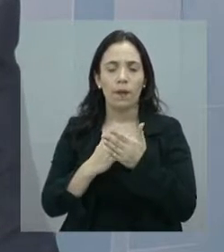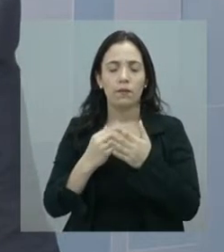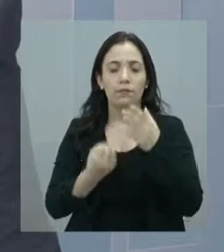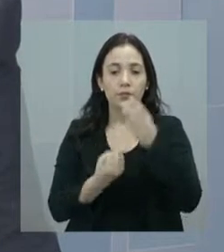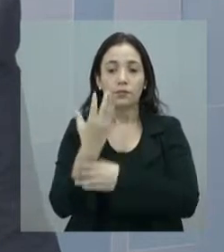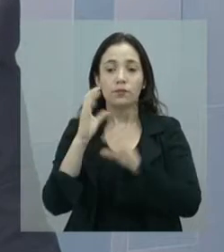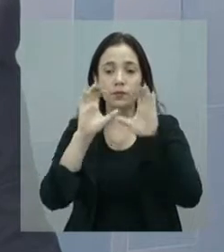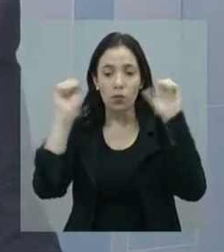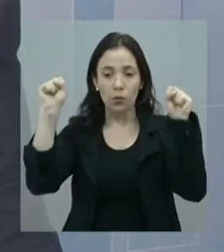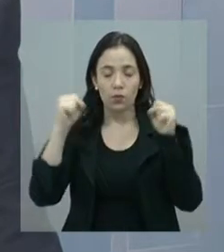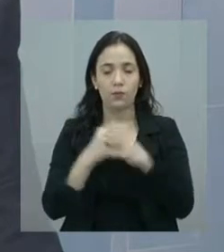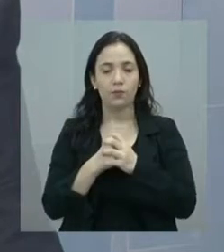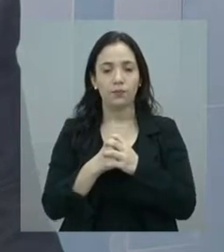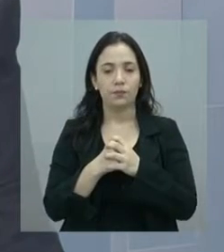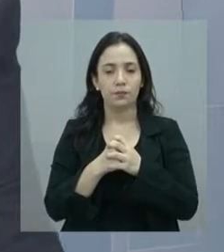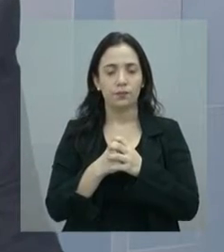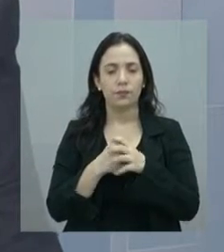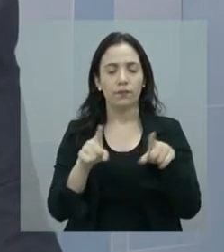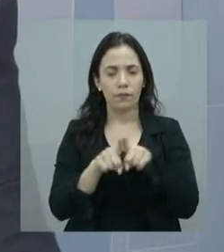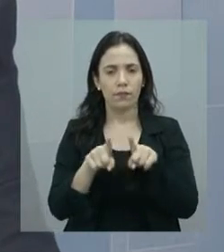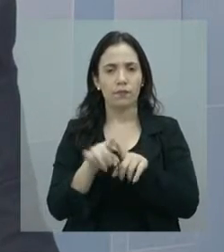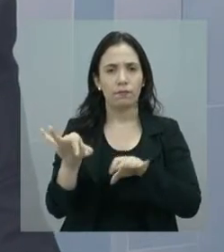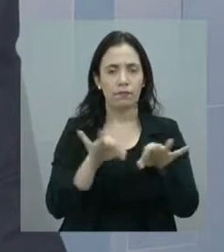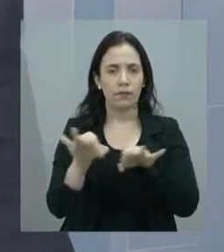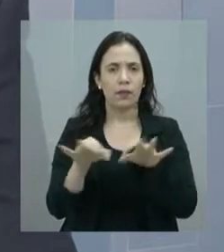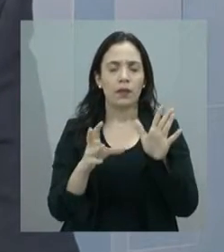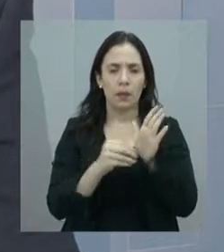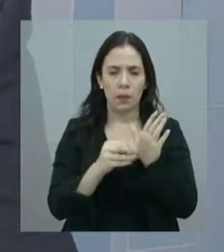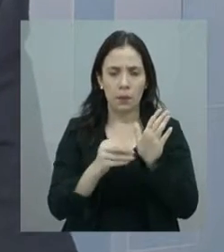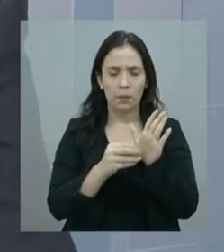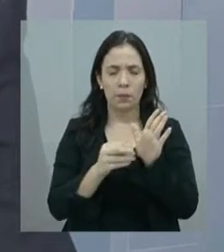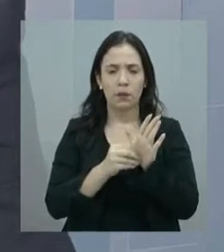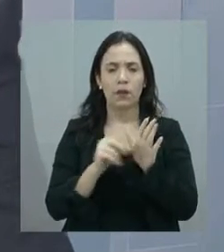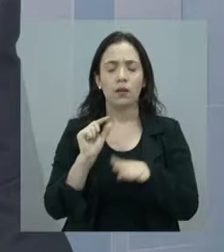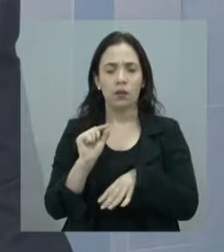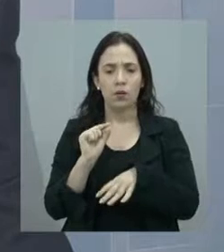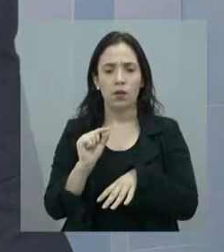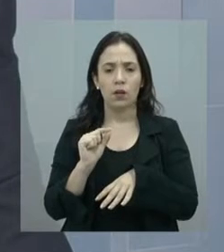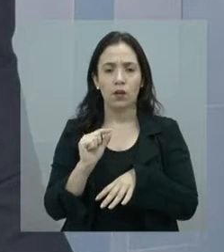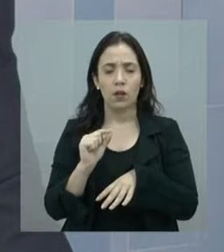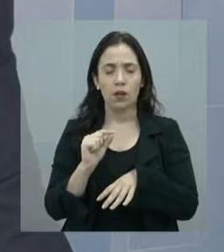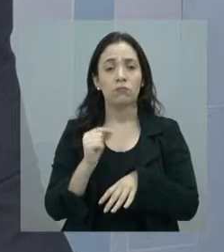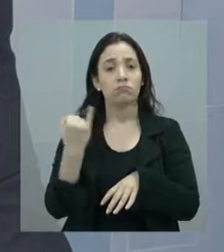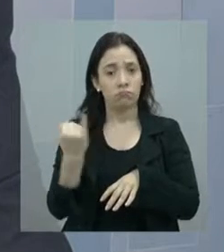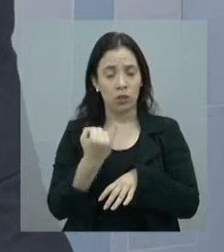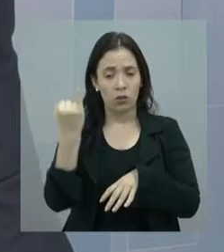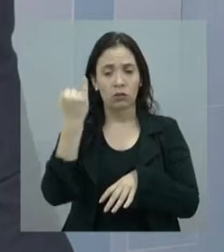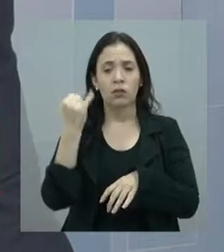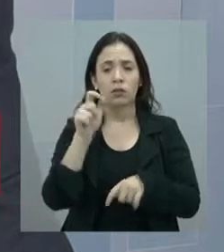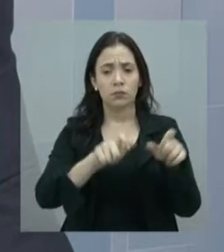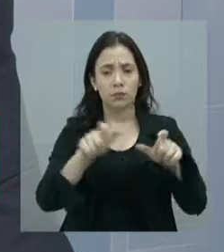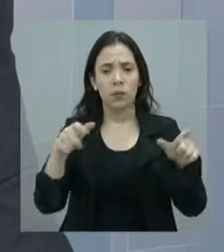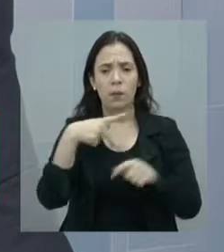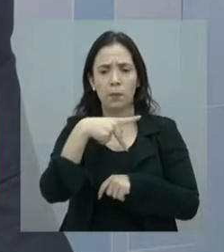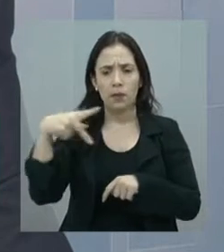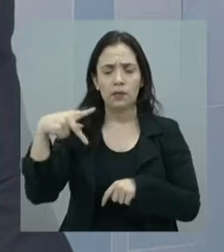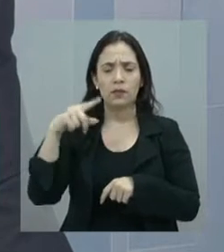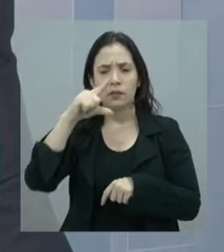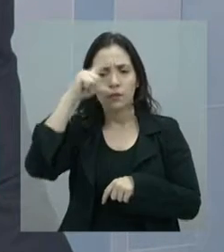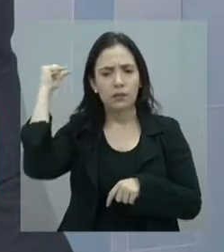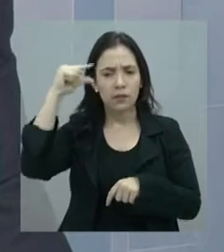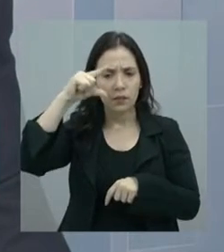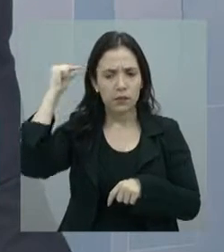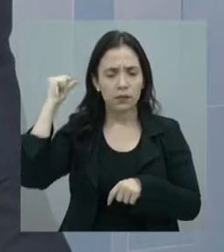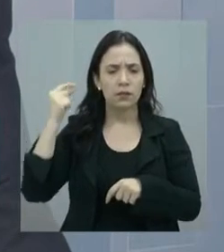conselho. Nós acompanhamos, nós fizemos várias emendas do projeto do governo. Queria ressaltar aqui o papel de pessoas que foram importantes, como o presidente Zezinho